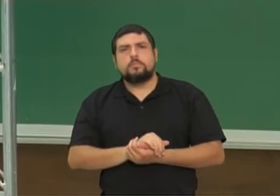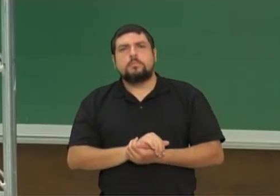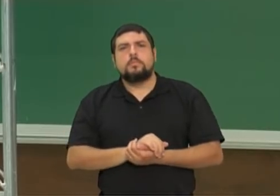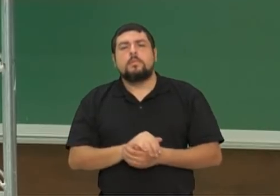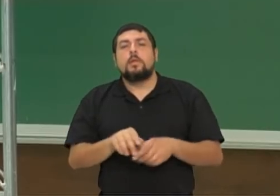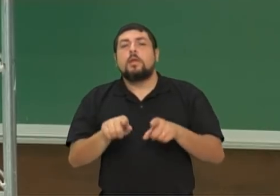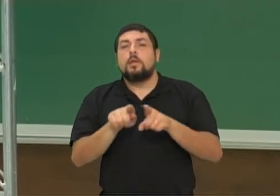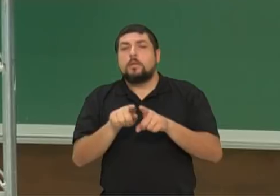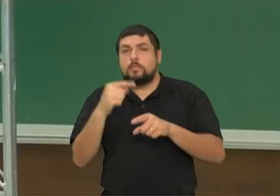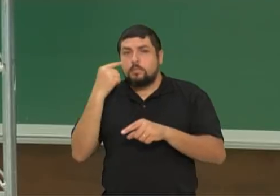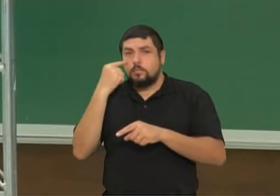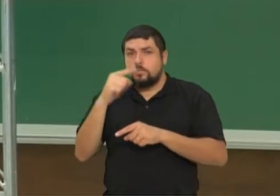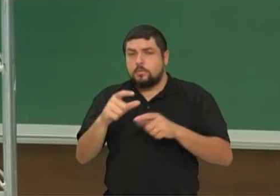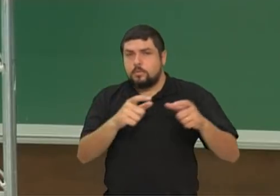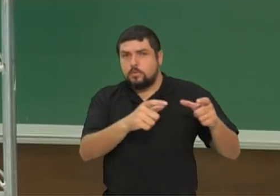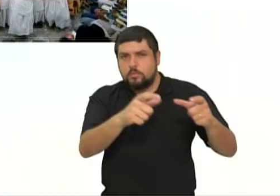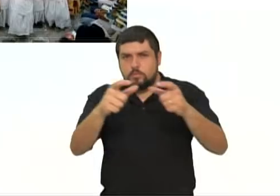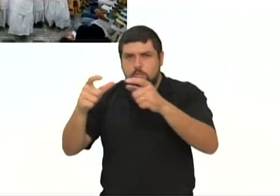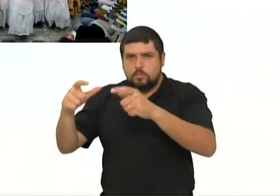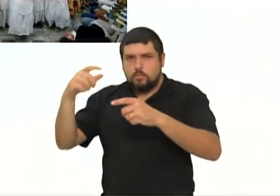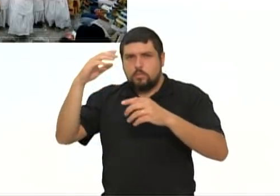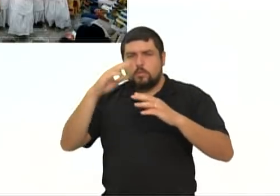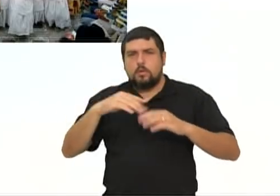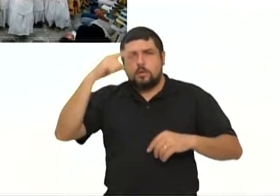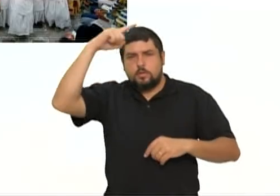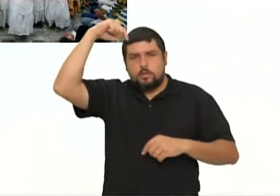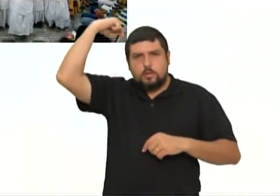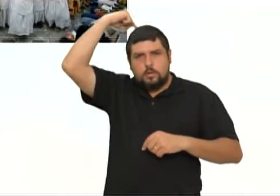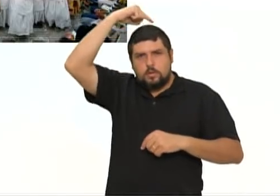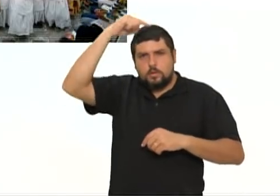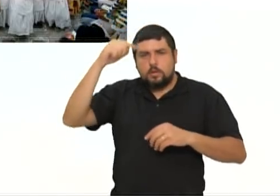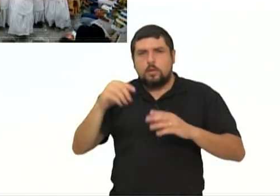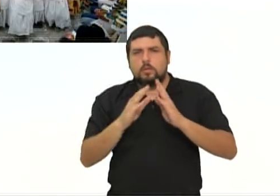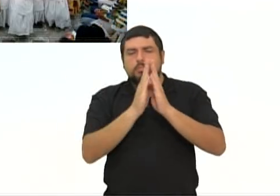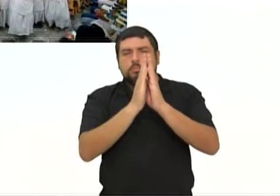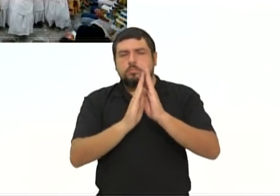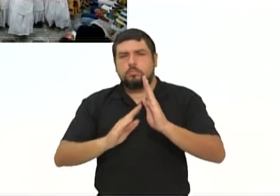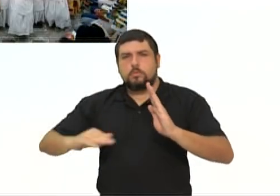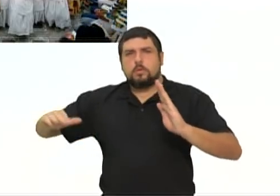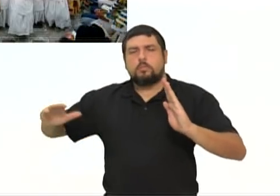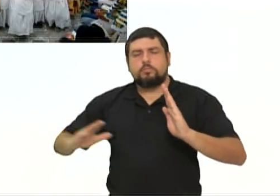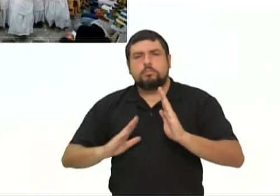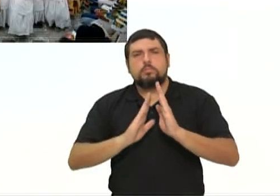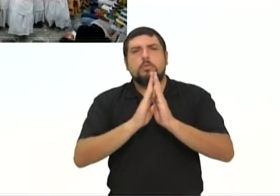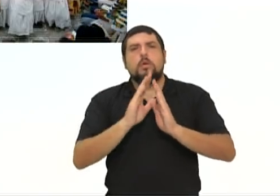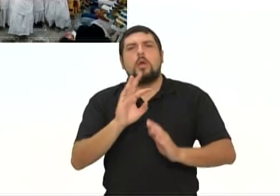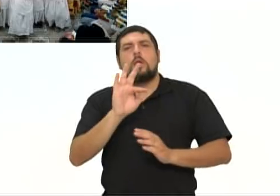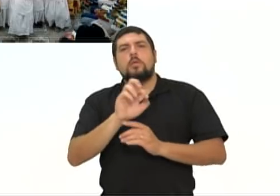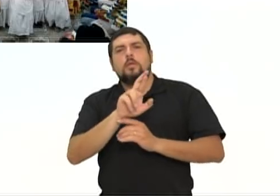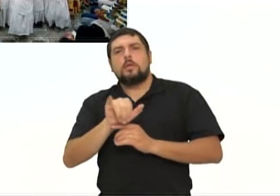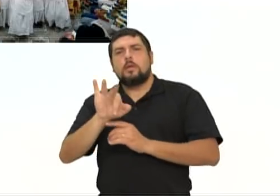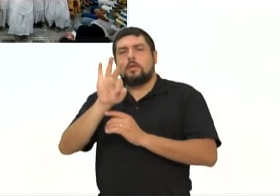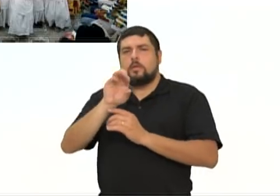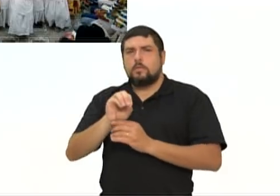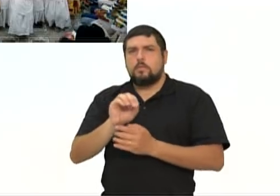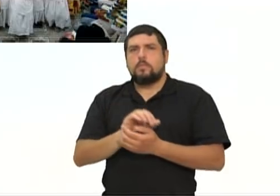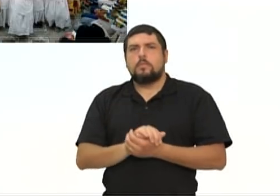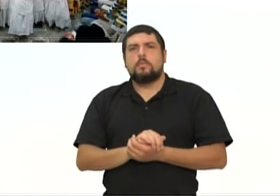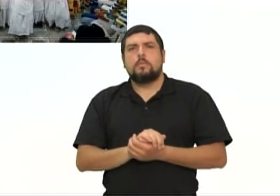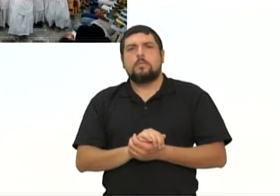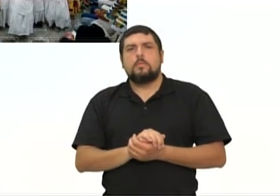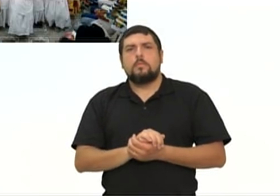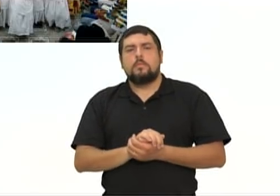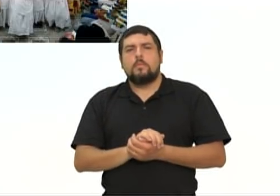lugar sagrado das religiões de matriz africana chama-se terreiro e que os indígenas do povo Guarani chamam